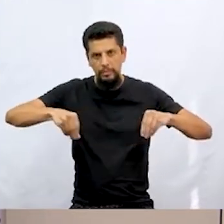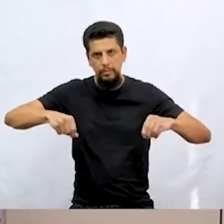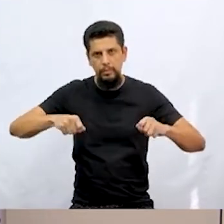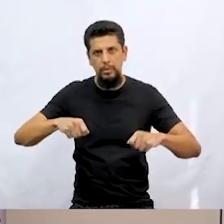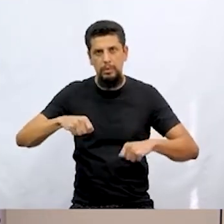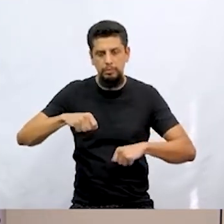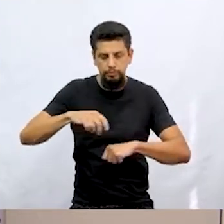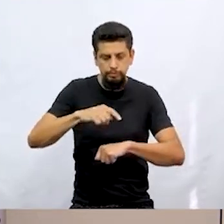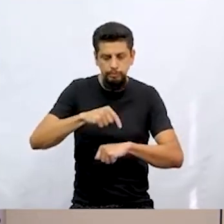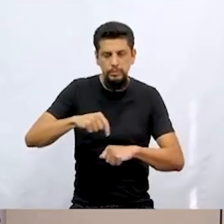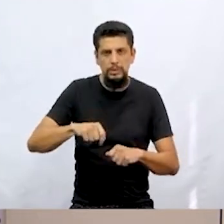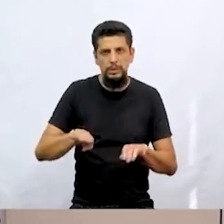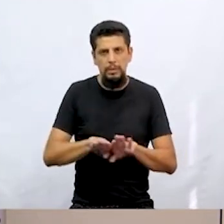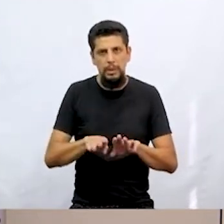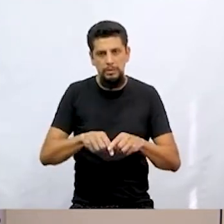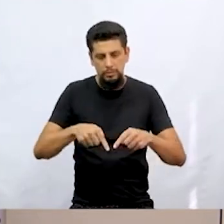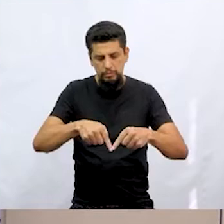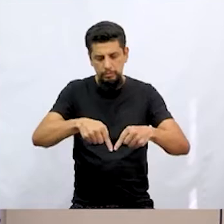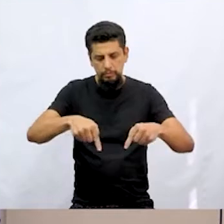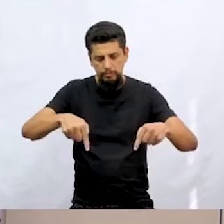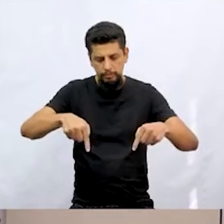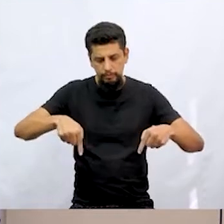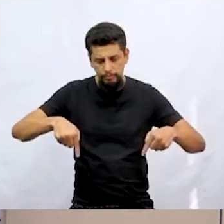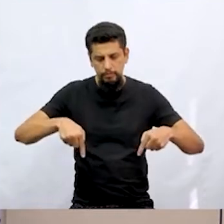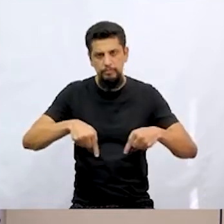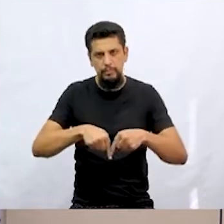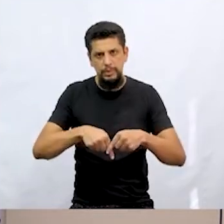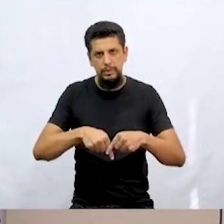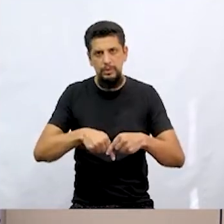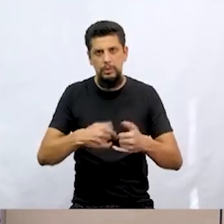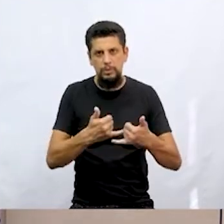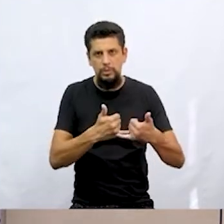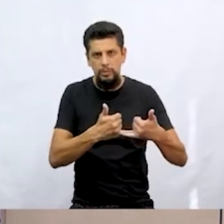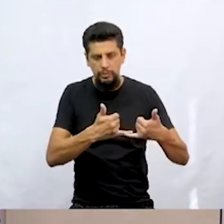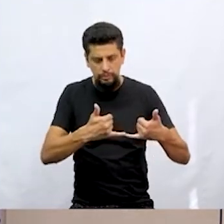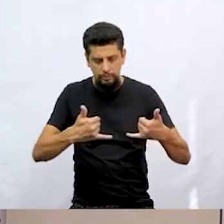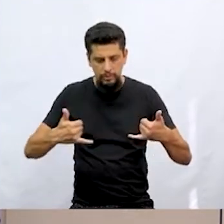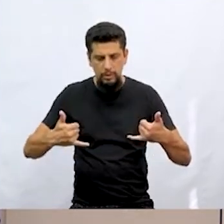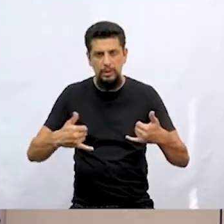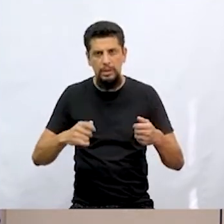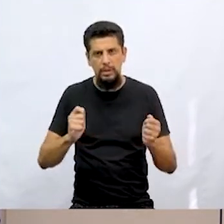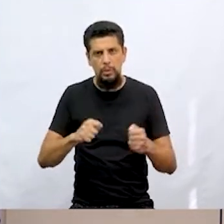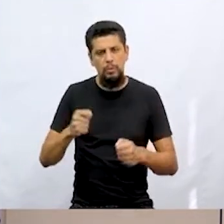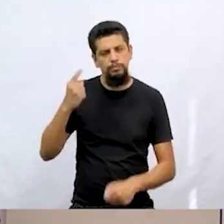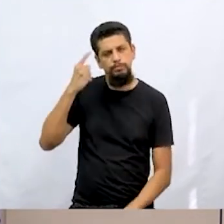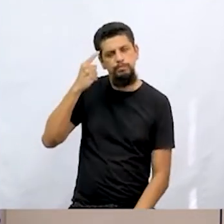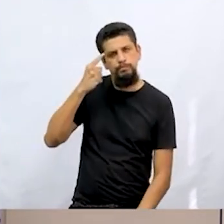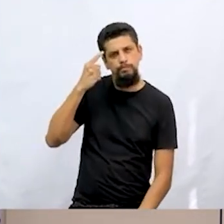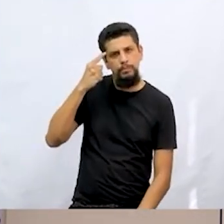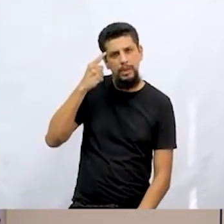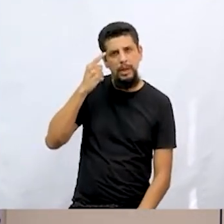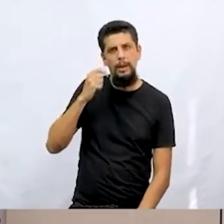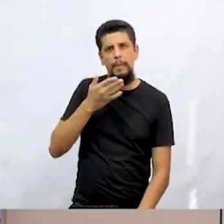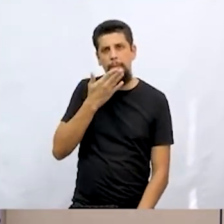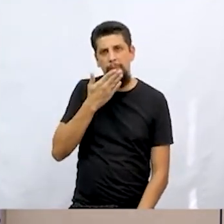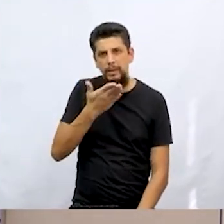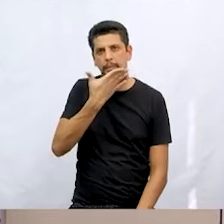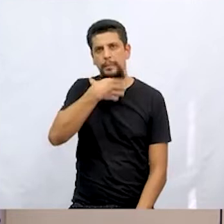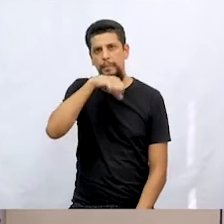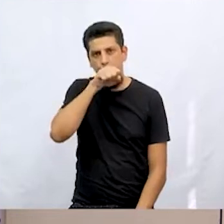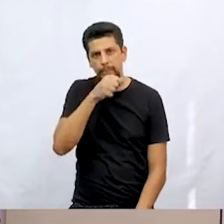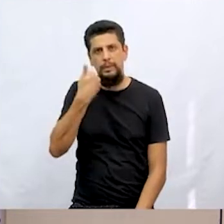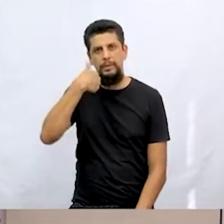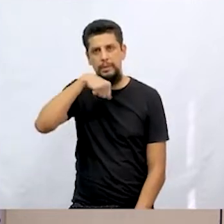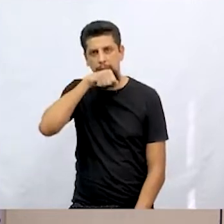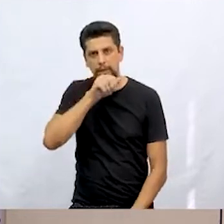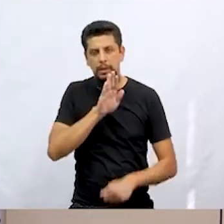né? Ou o próprio dedo, barbante, com o que tiver em casa. Com você fita, pode usar a sua imaginação, né? Usa a imaginação, pede para um adulto ajudar,